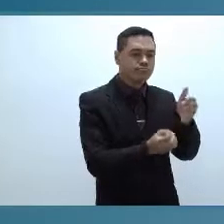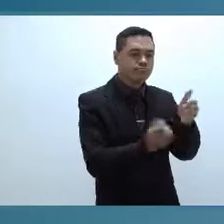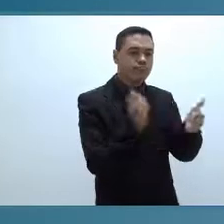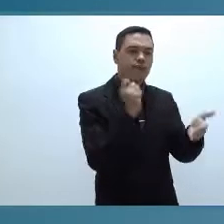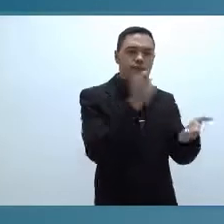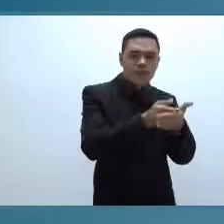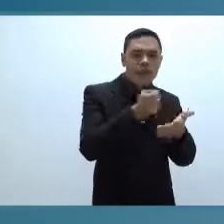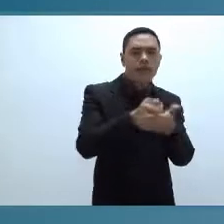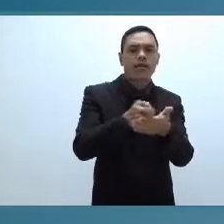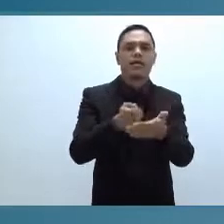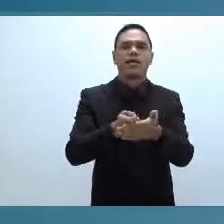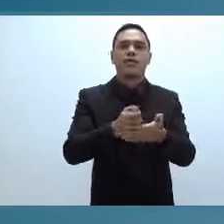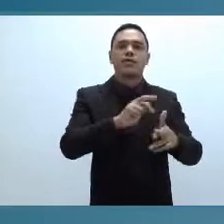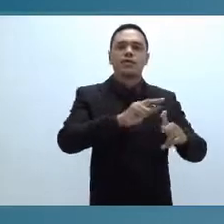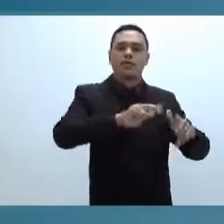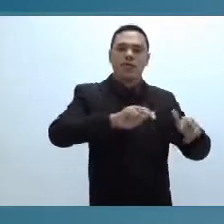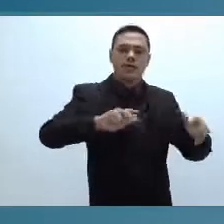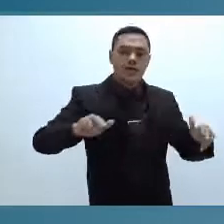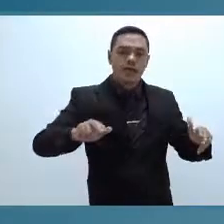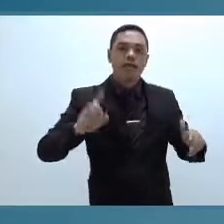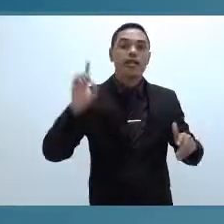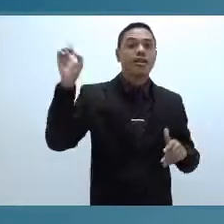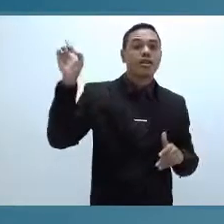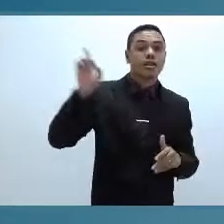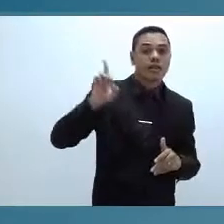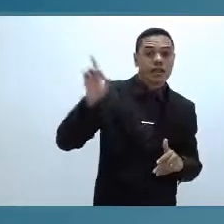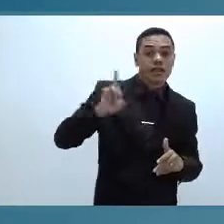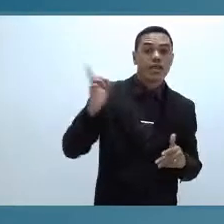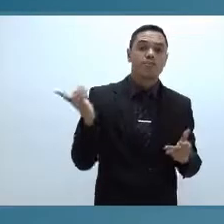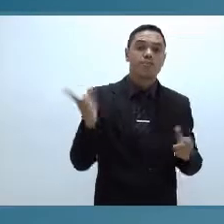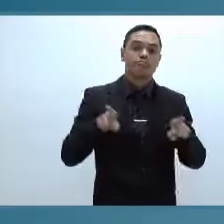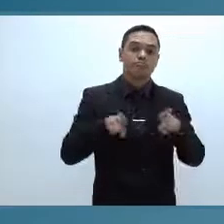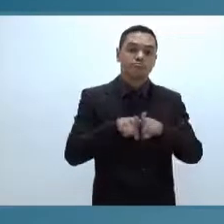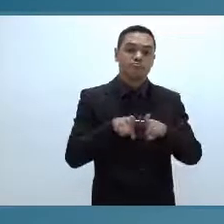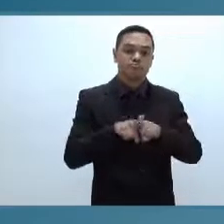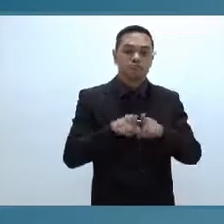judicial. Logo, apresenta-se como uma